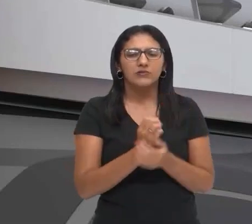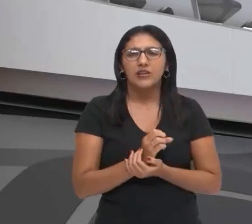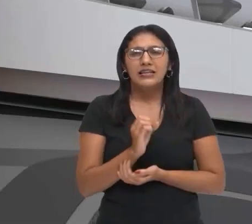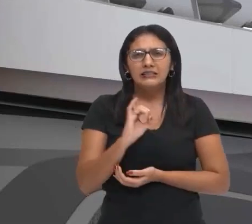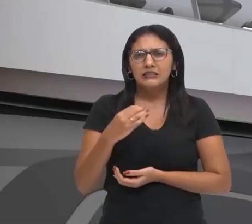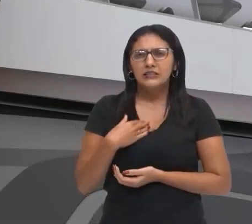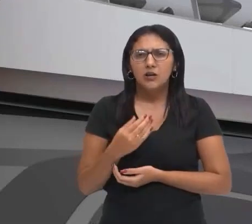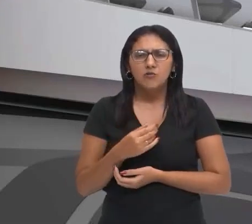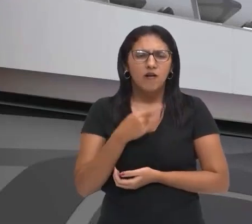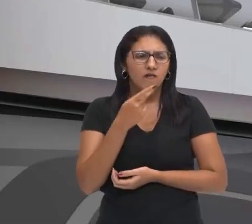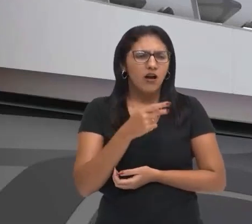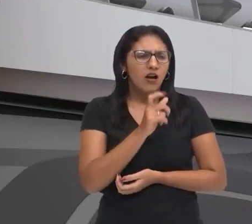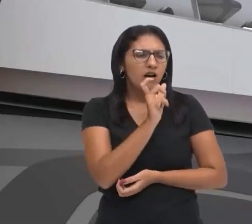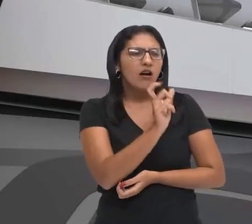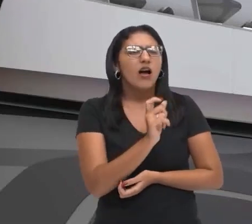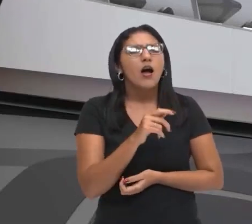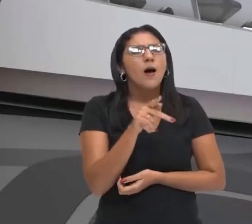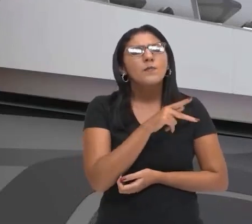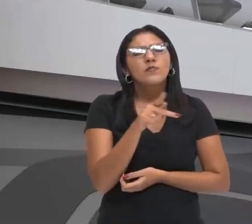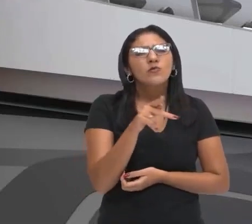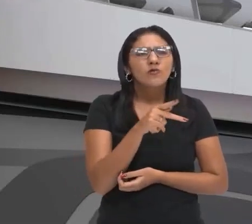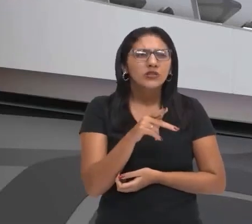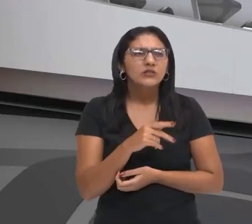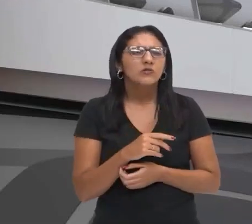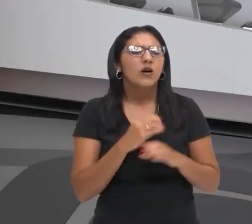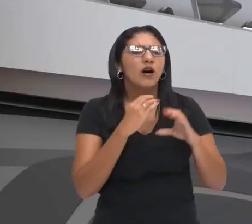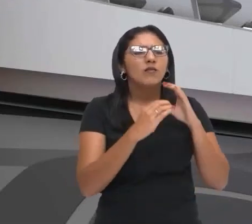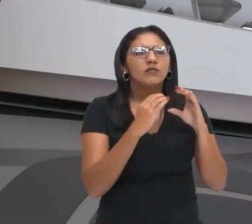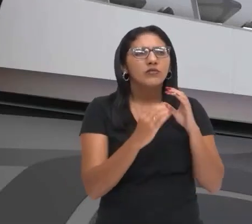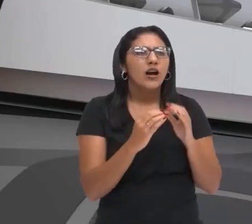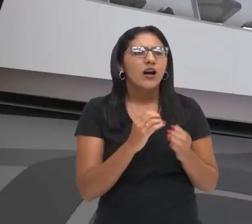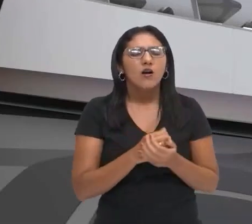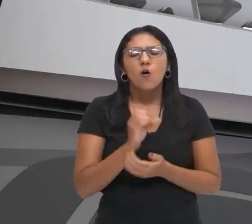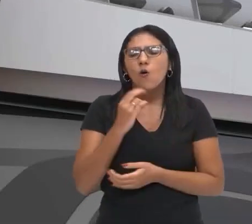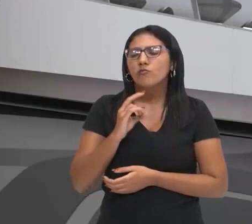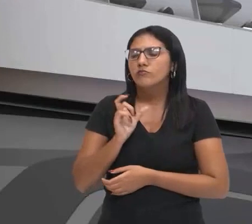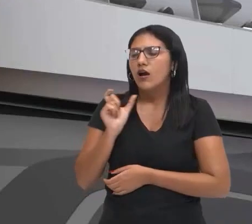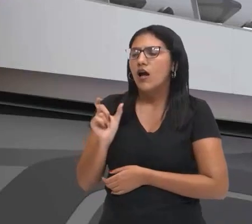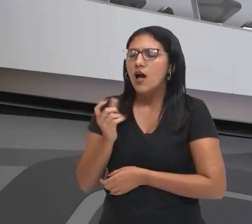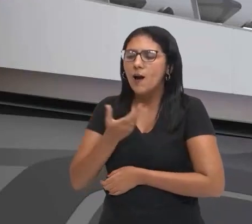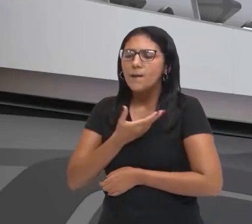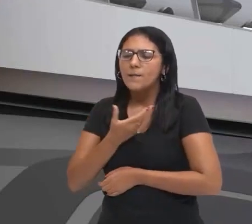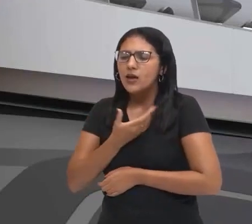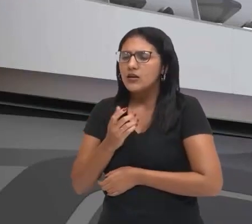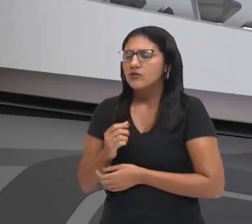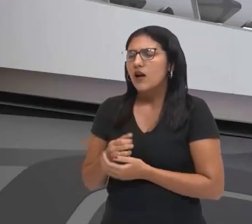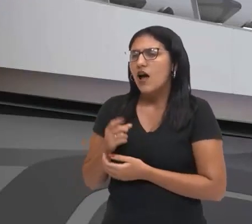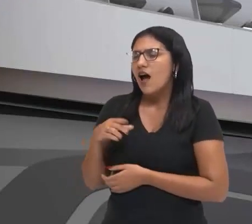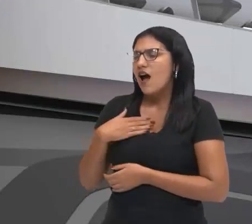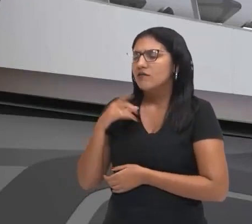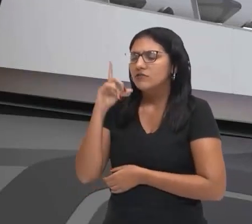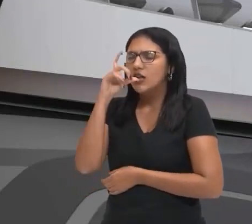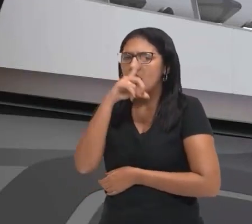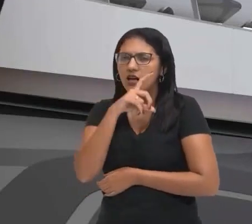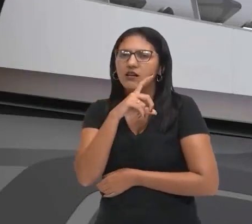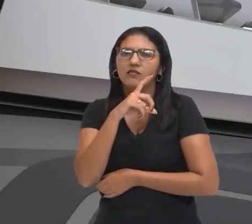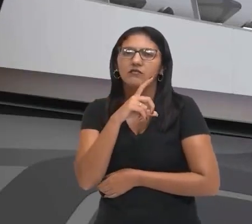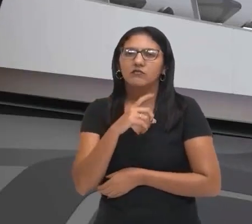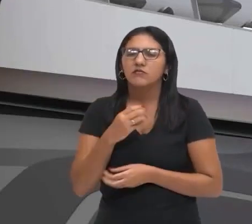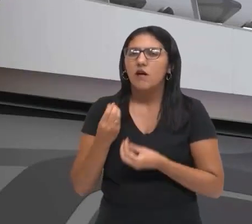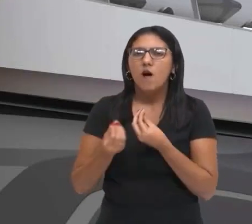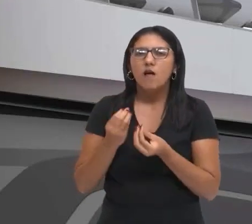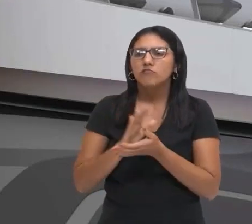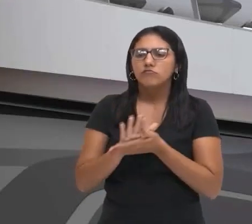não falo para o meu professor, se eu não comunico para o meu colega que eu tenho essa dificuldade,